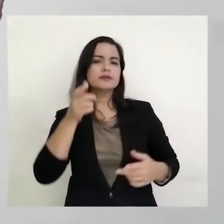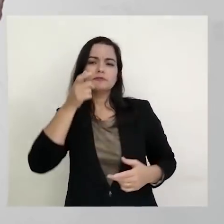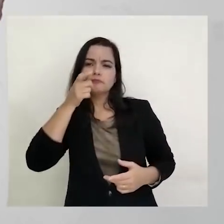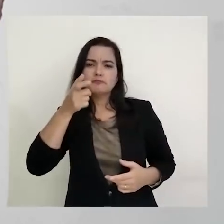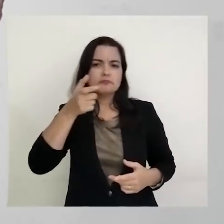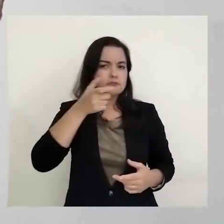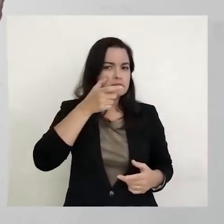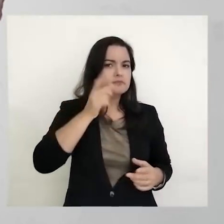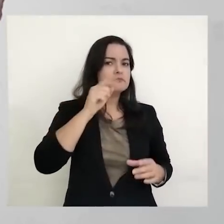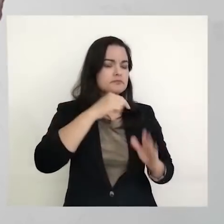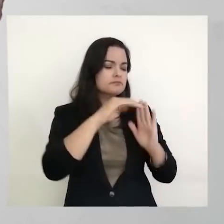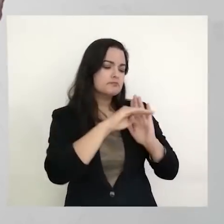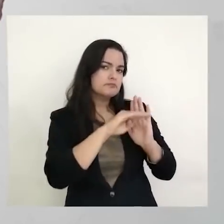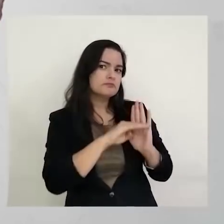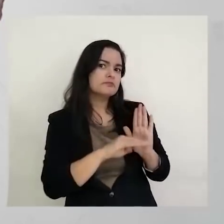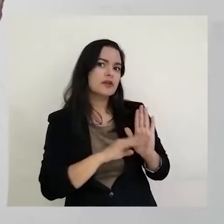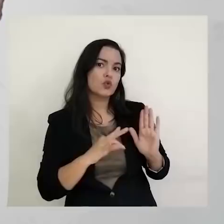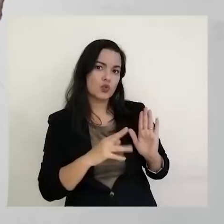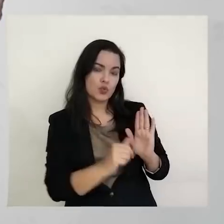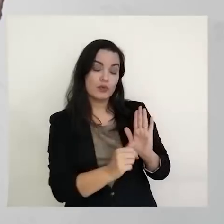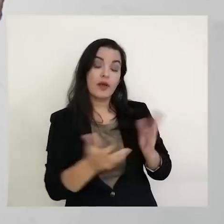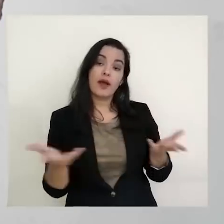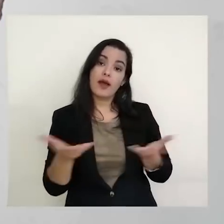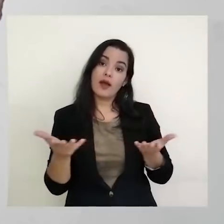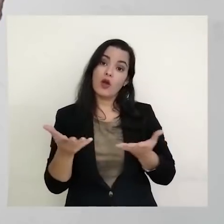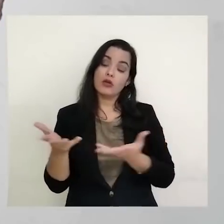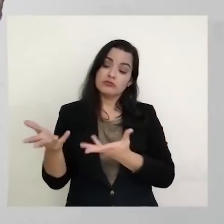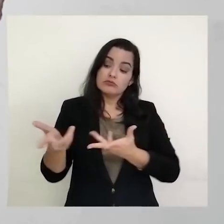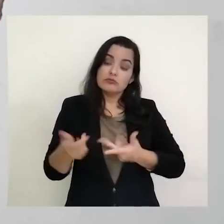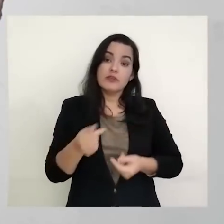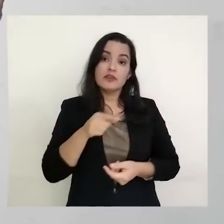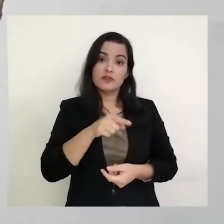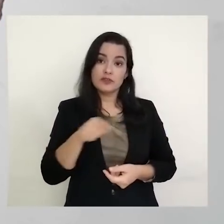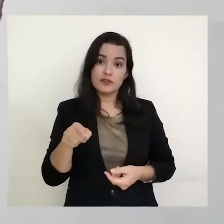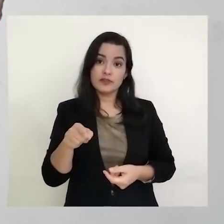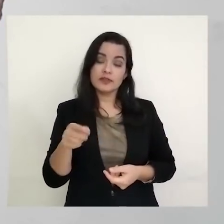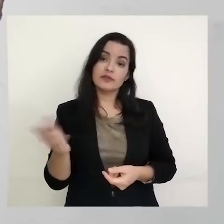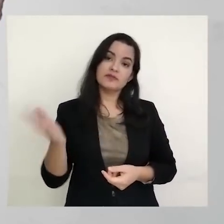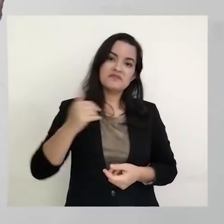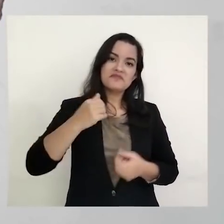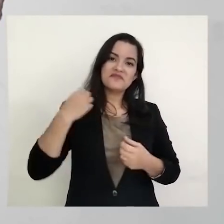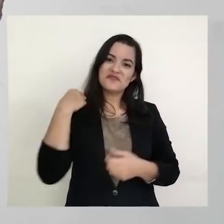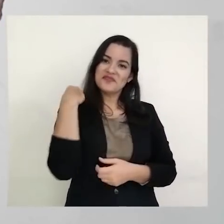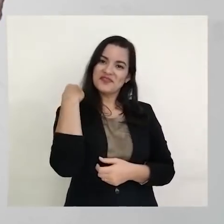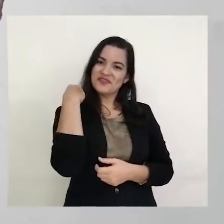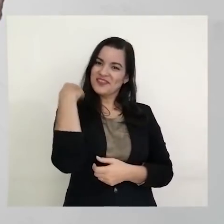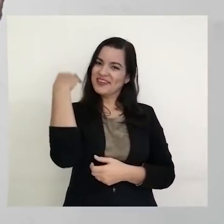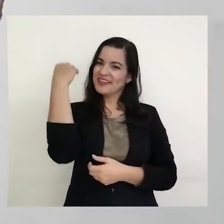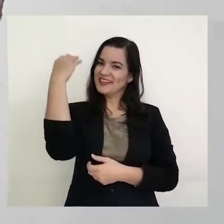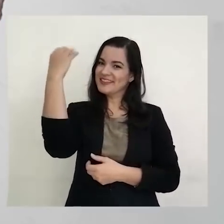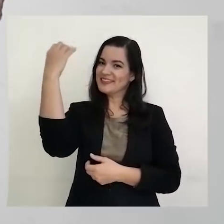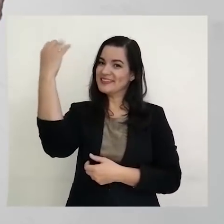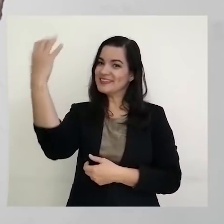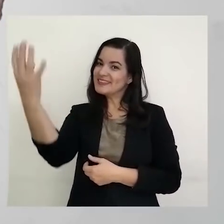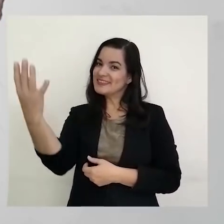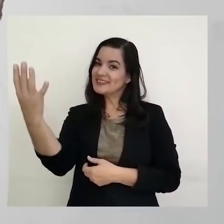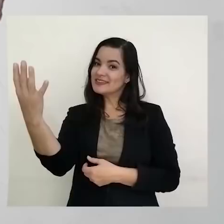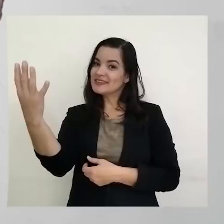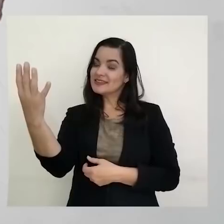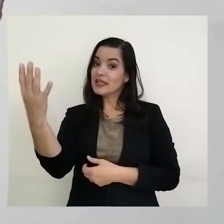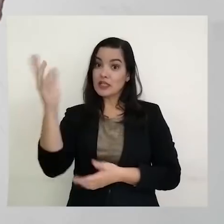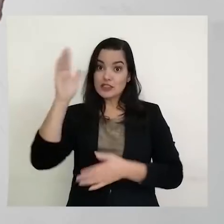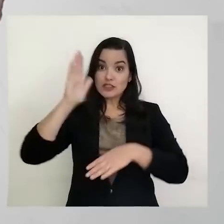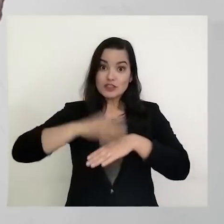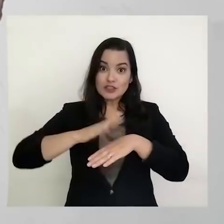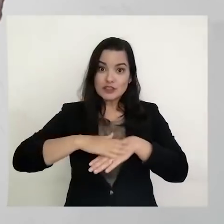bom? Então agora, o meu convite é para que a gente possa fazer uma viagem virtual,